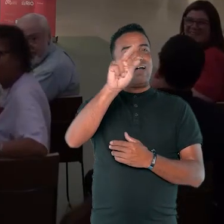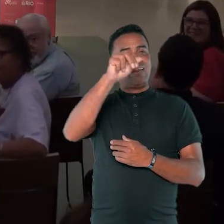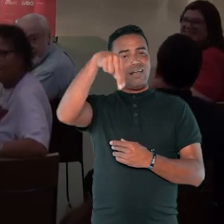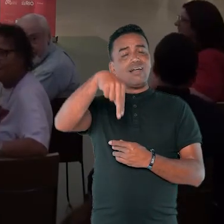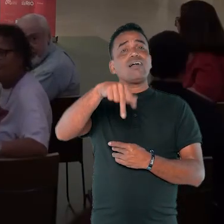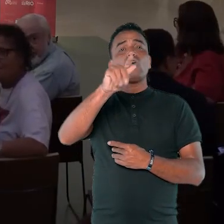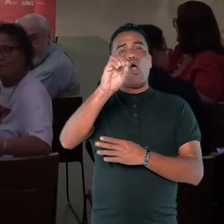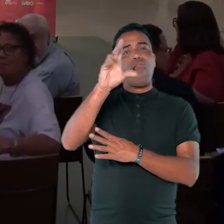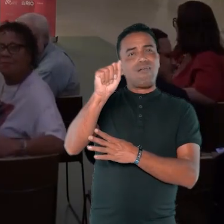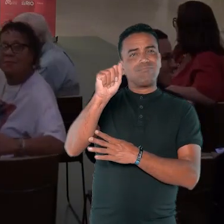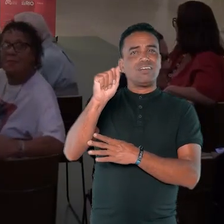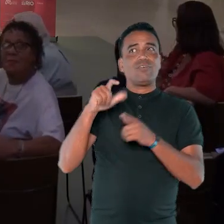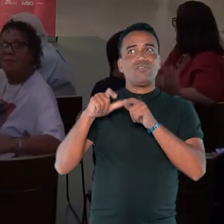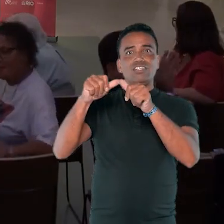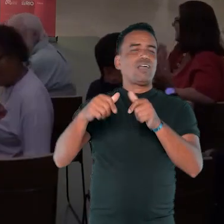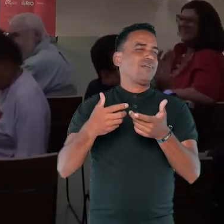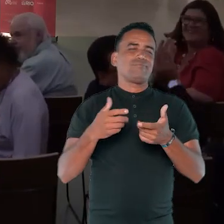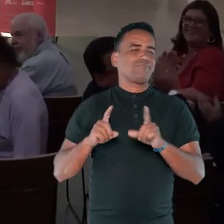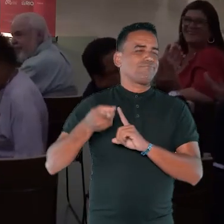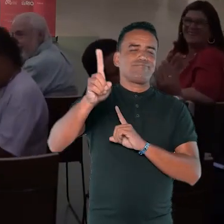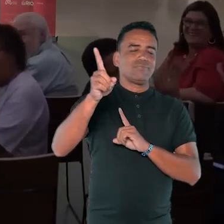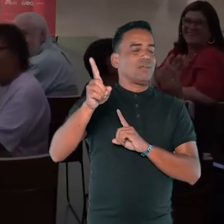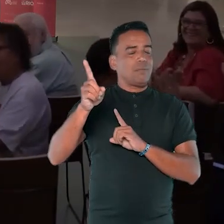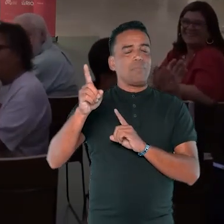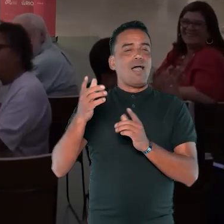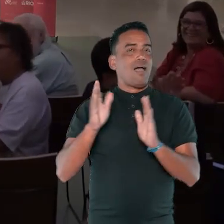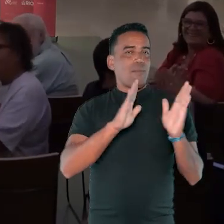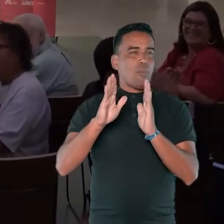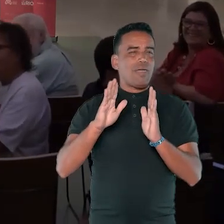quilômetros para estar aqui hoje, vivendo esse momento.